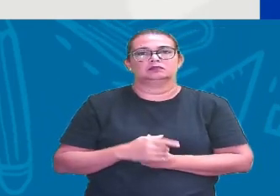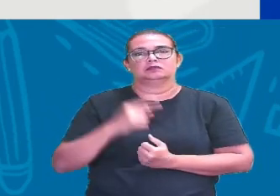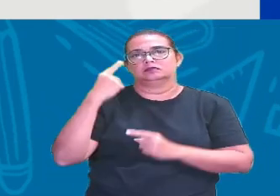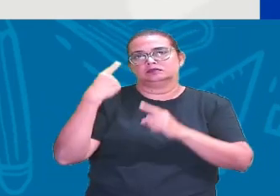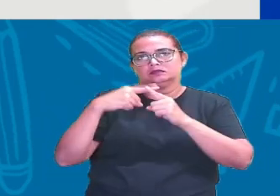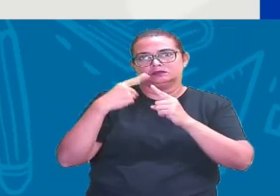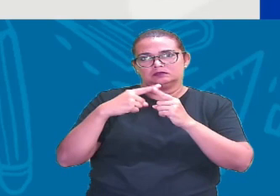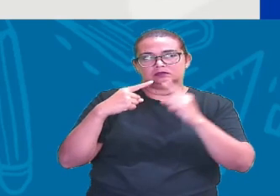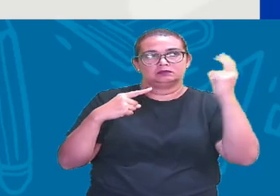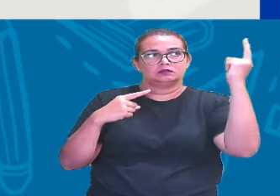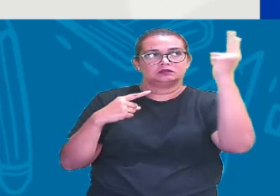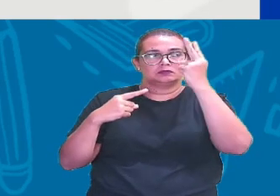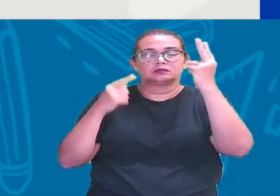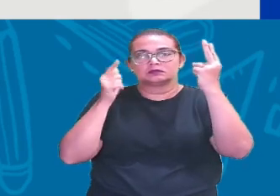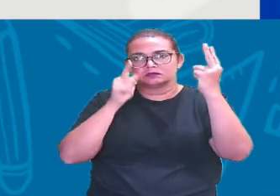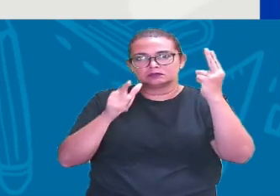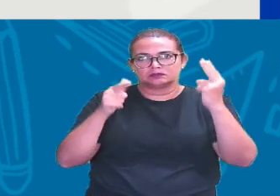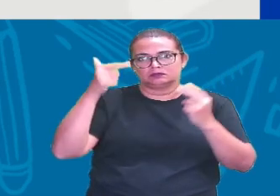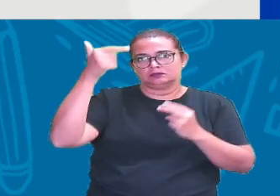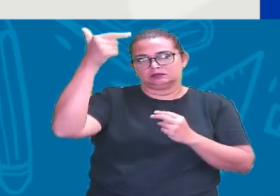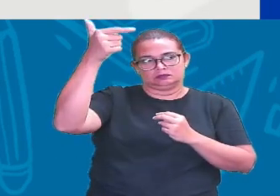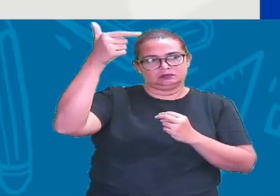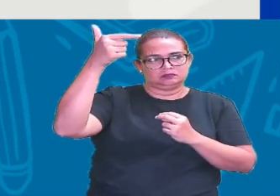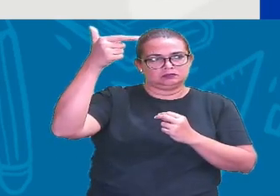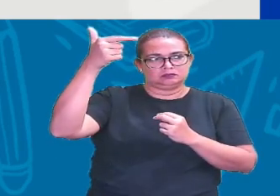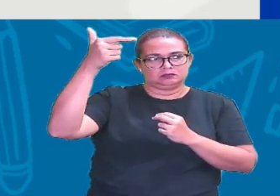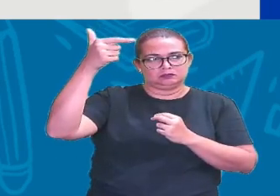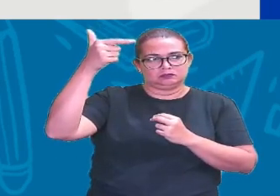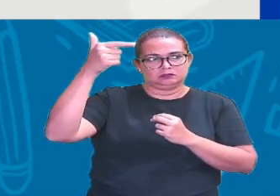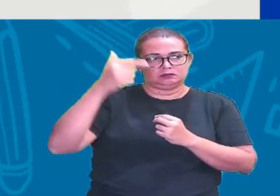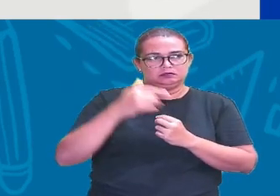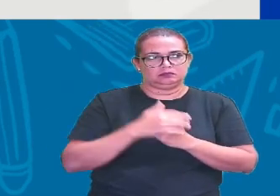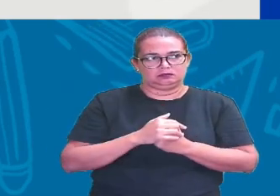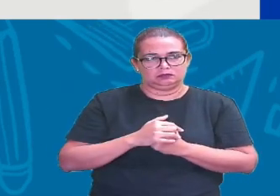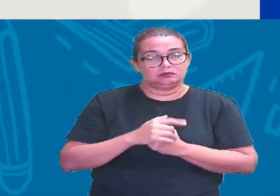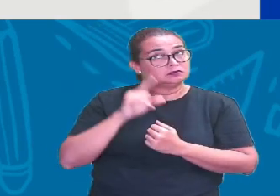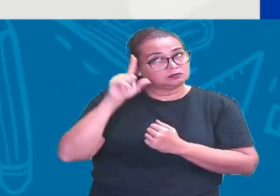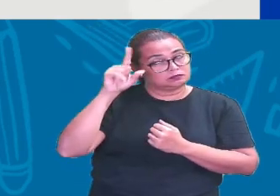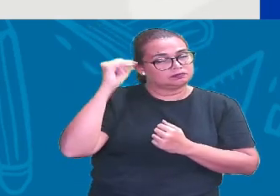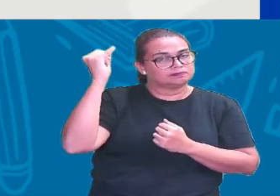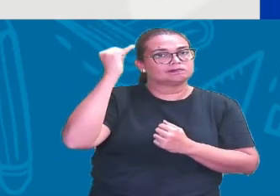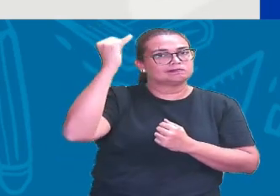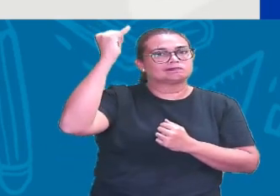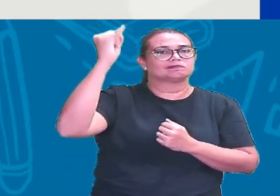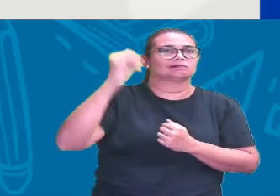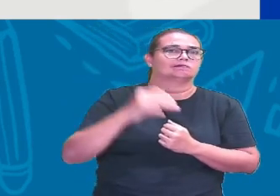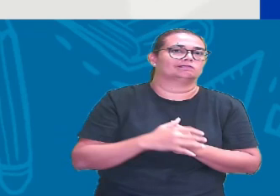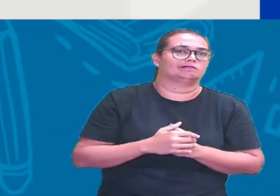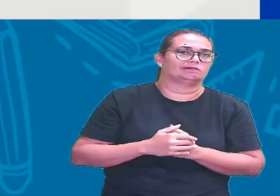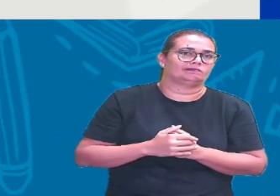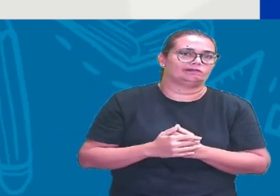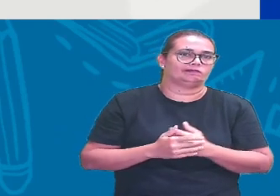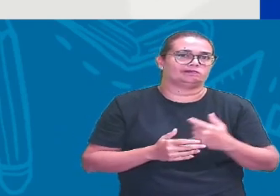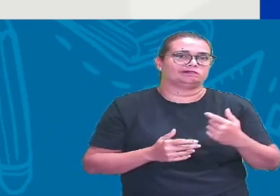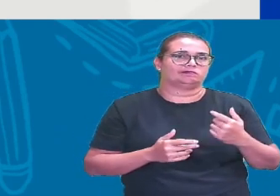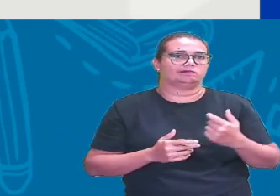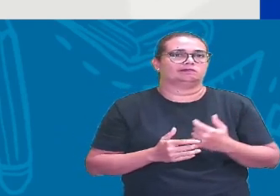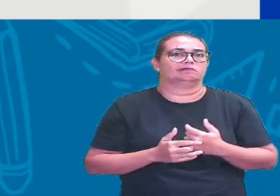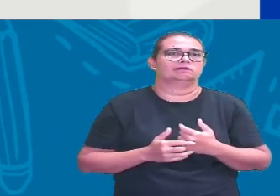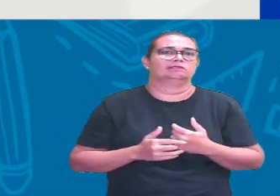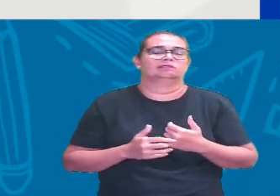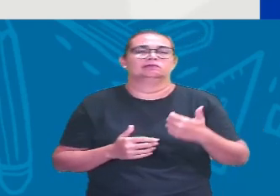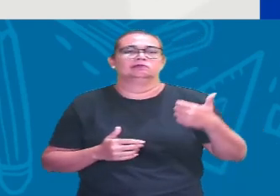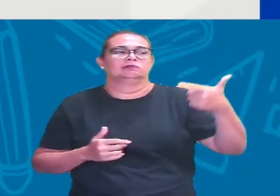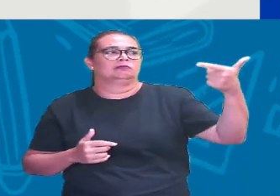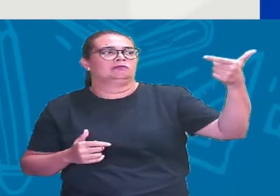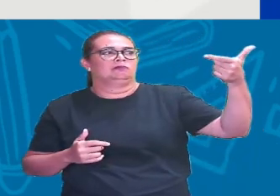dois valores ao mesmo tempo, faz a fatoração, então ele é especial, tá? Vamos lá.